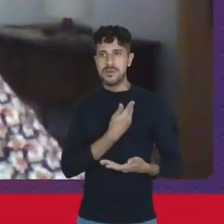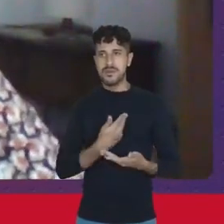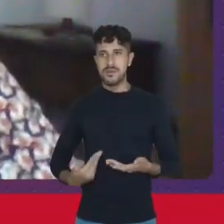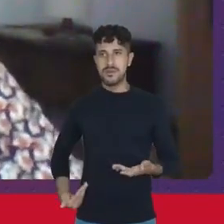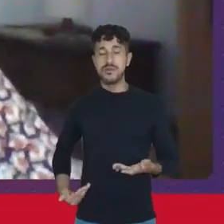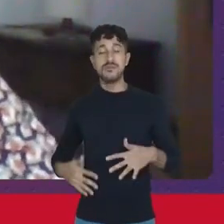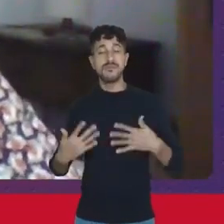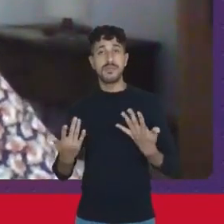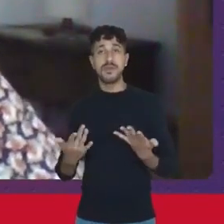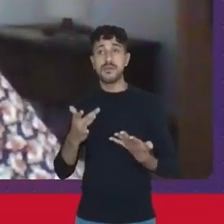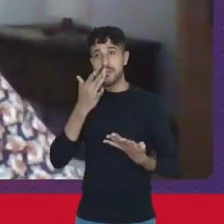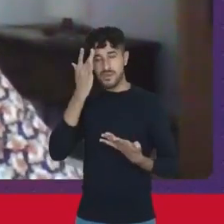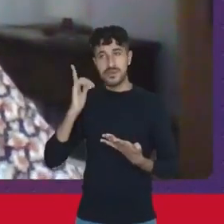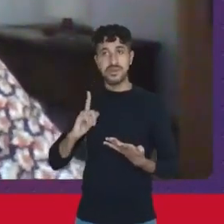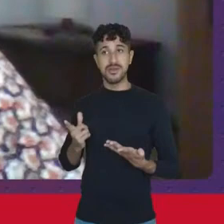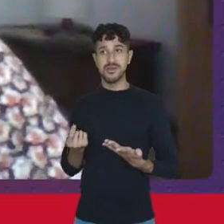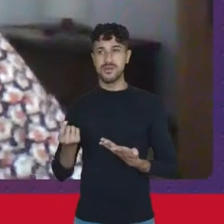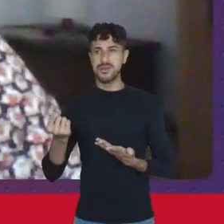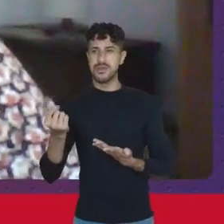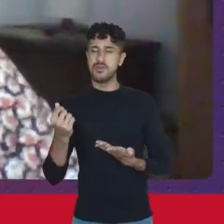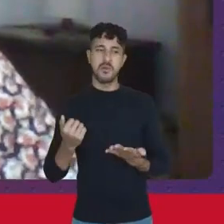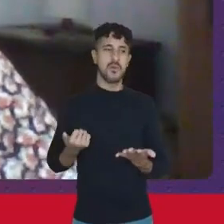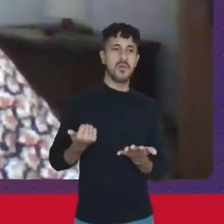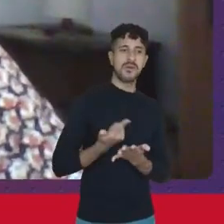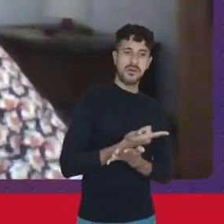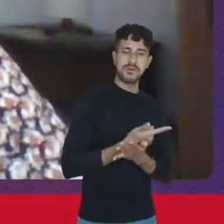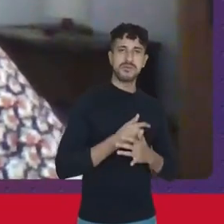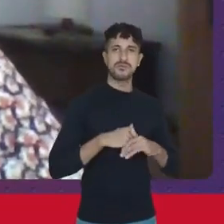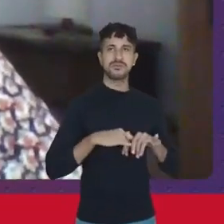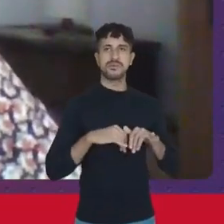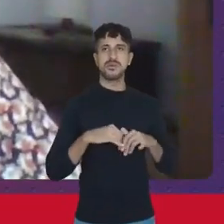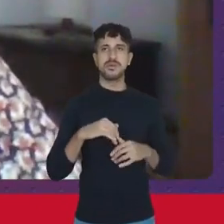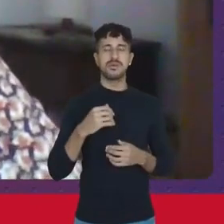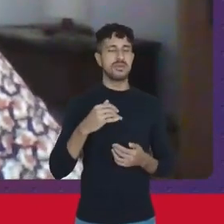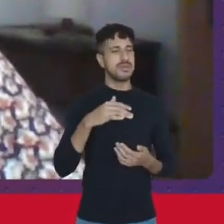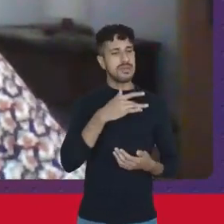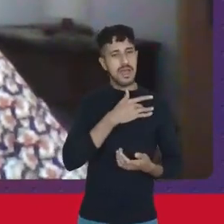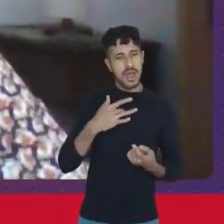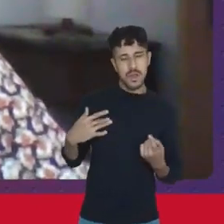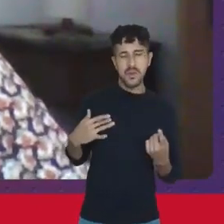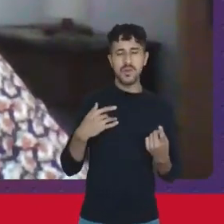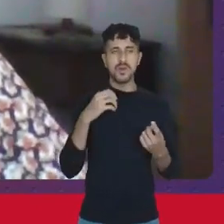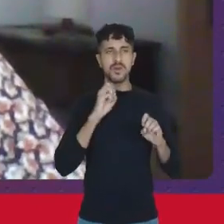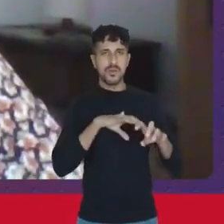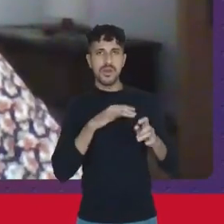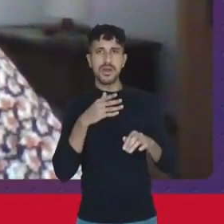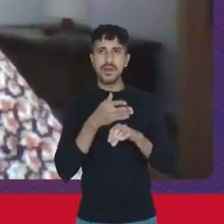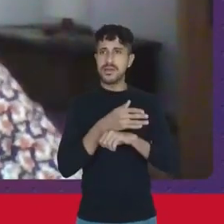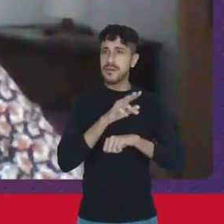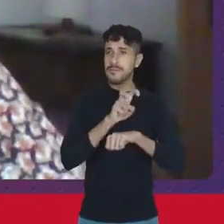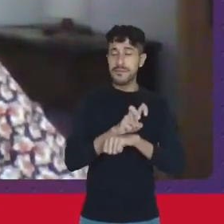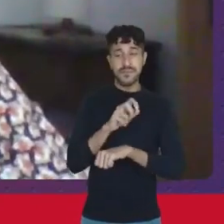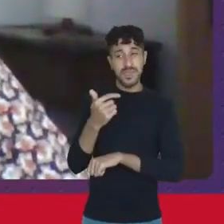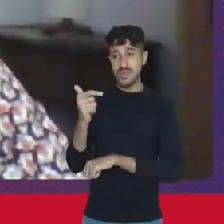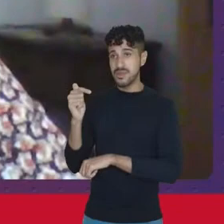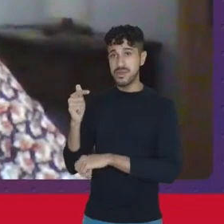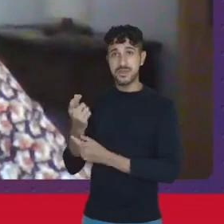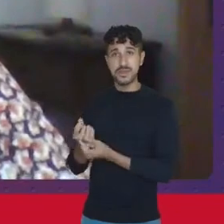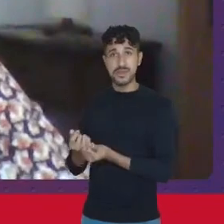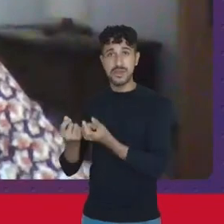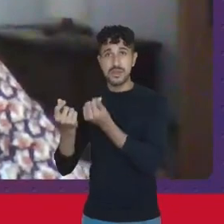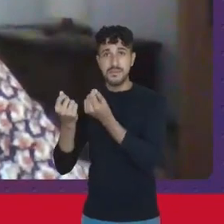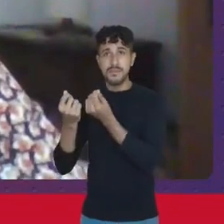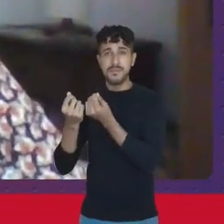públicos, ou seja, quem tem dinheiro compra no mercado saúde, educação, acesso à creche. Quem não tem